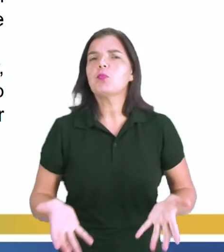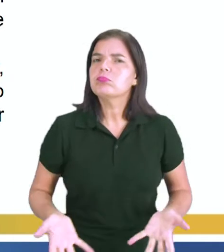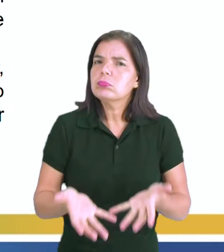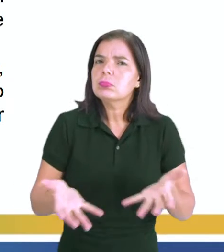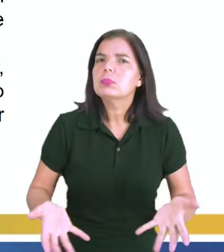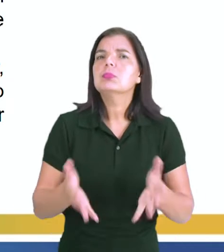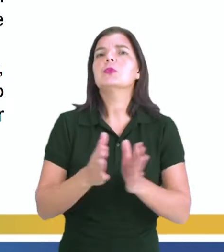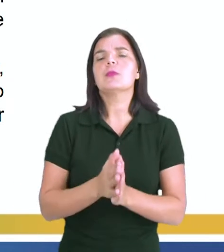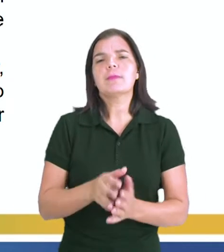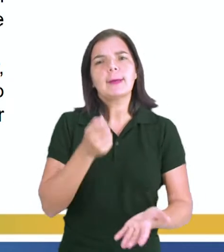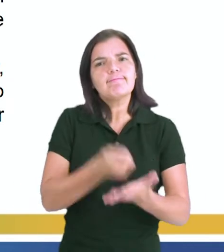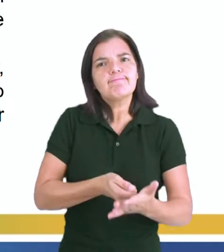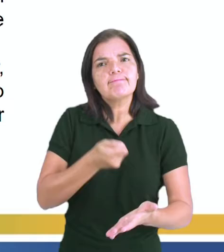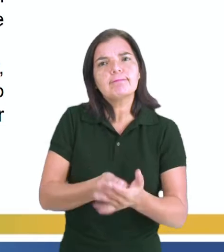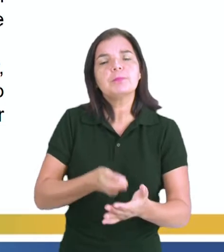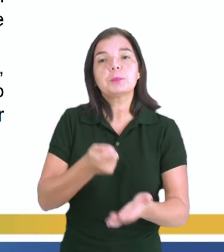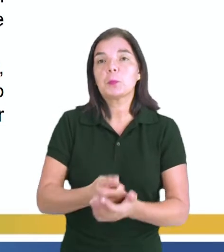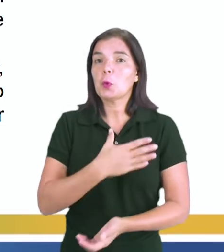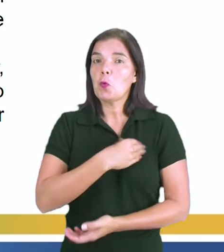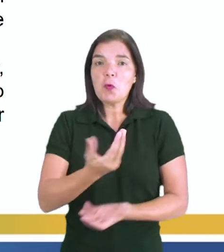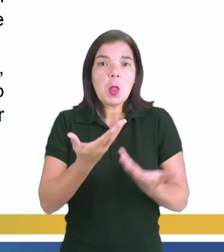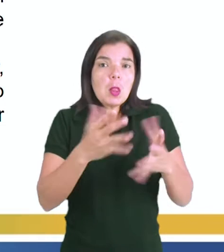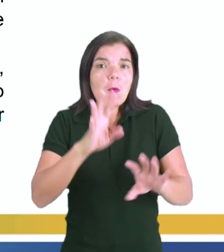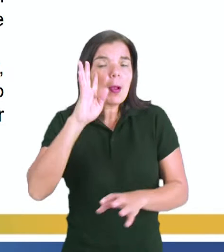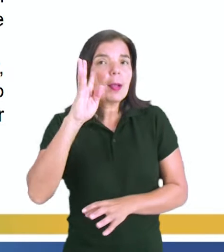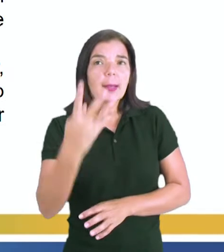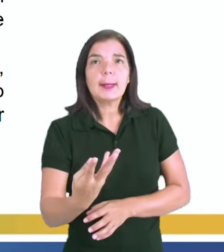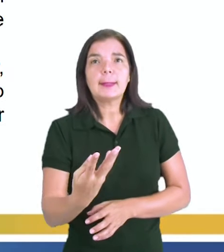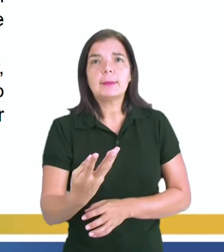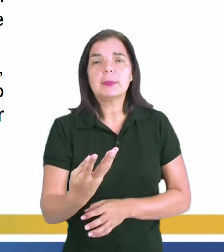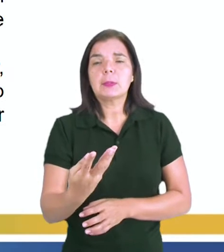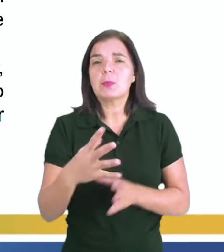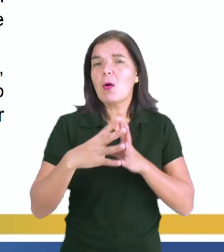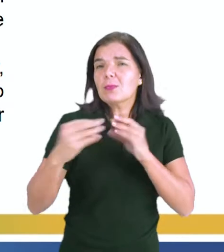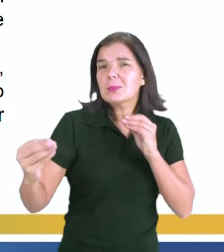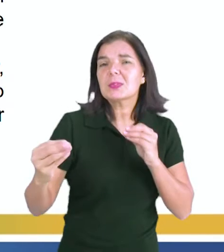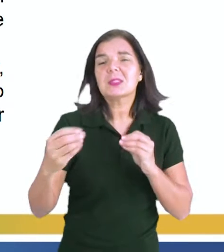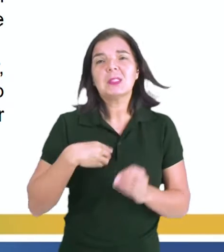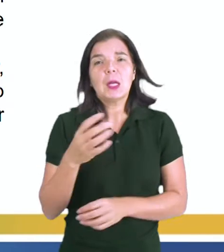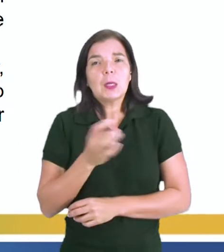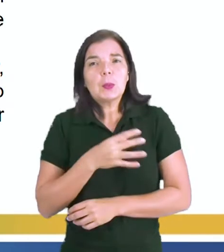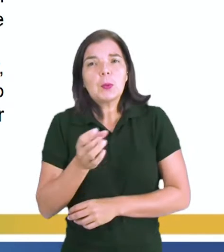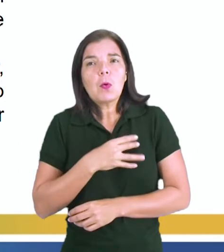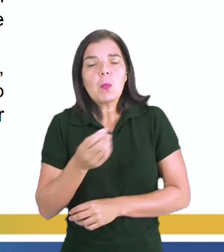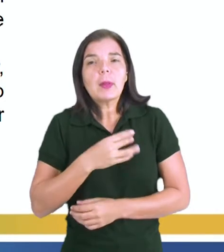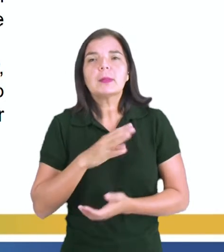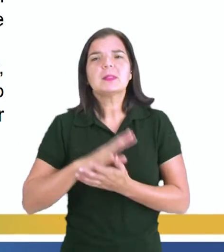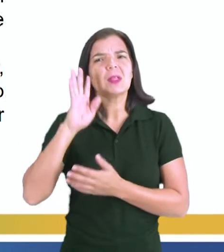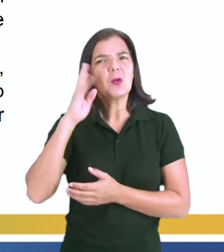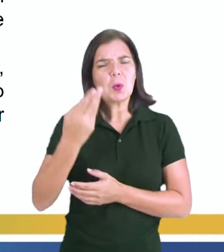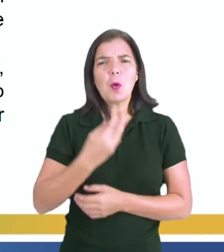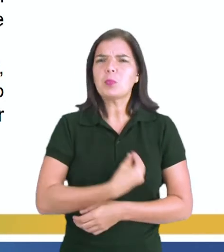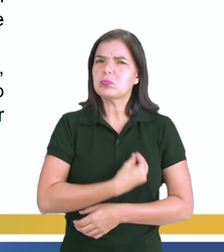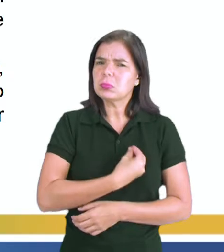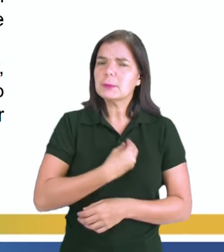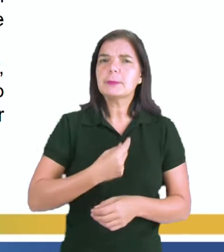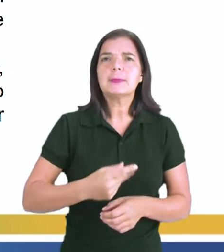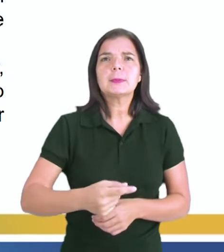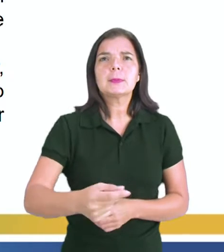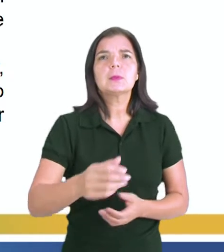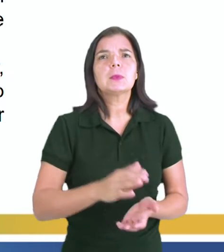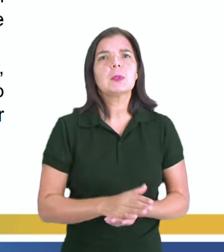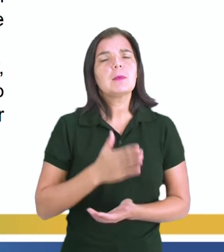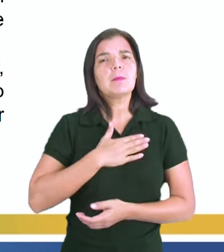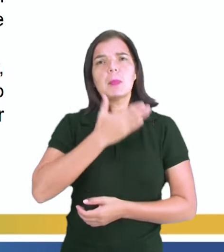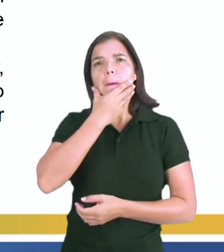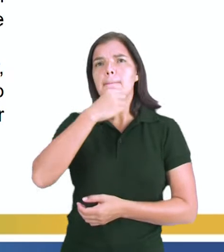empurram, fazem pressão. O filho não quer tomar a decisão, refuga, está com medo, tomar uma decisão para o resto da minha vida,